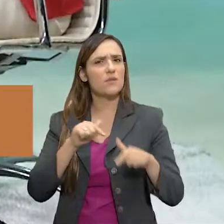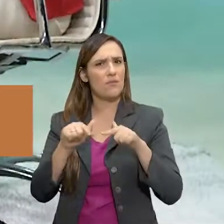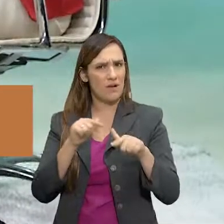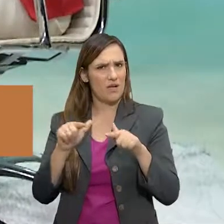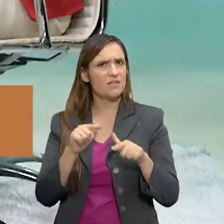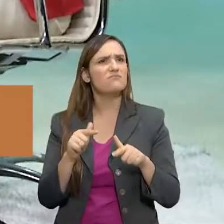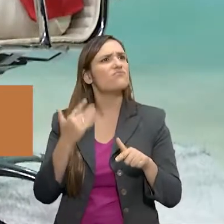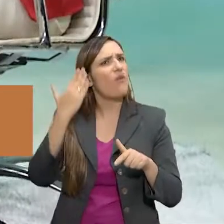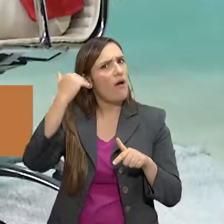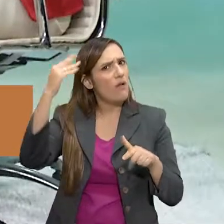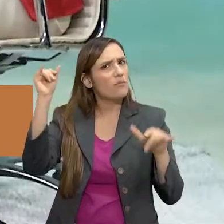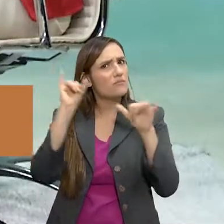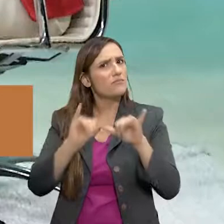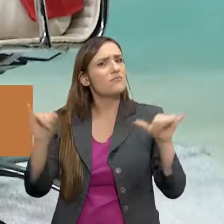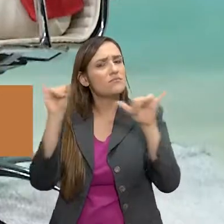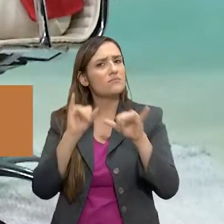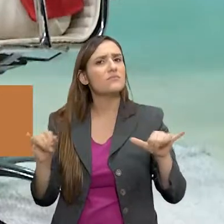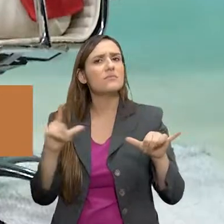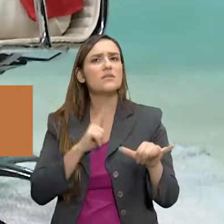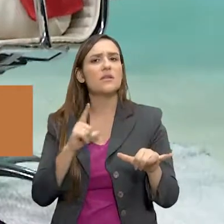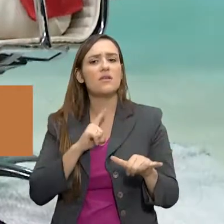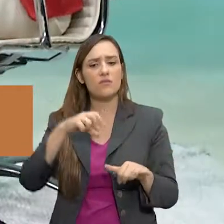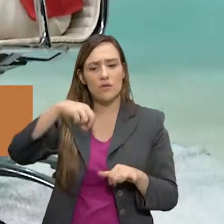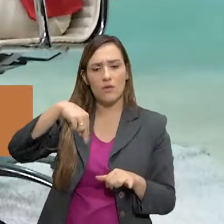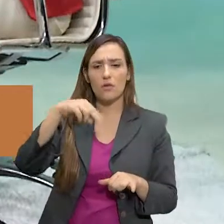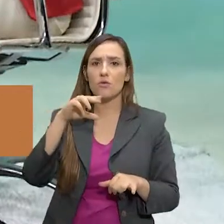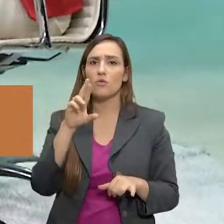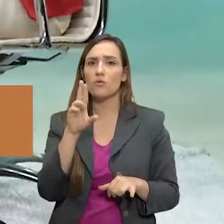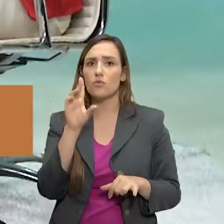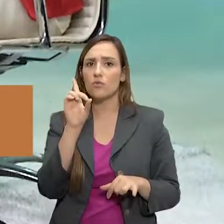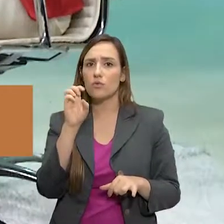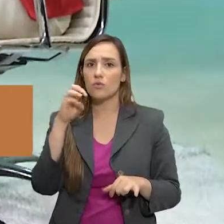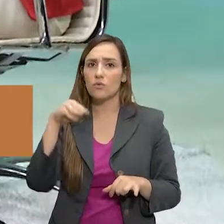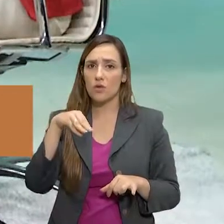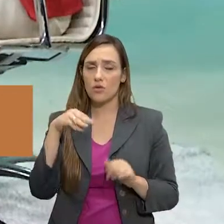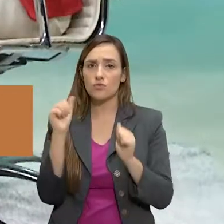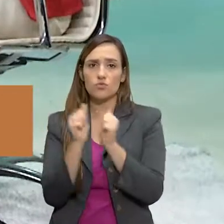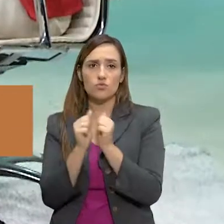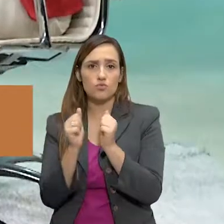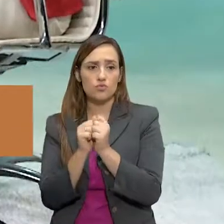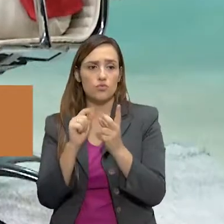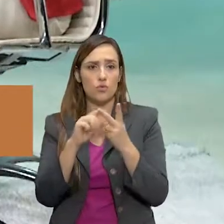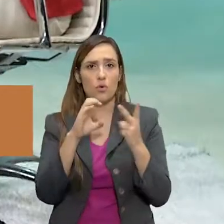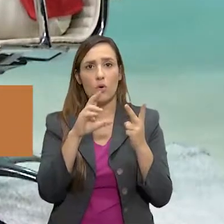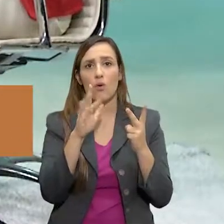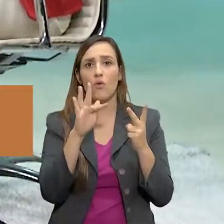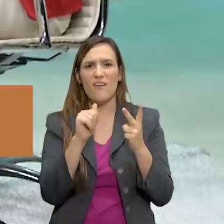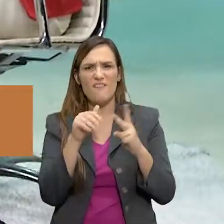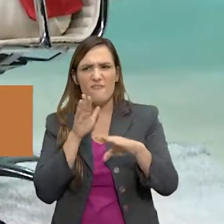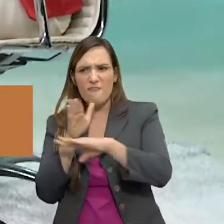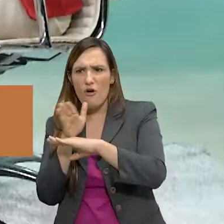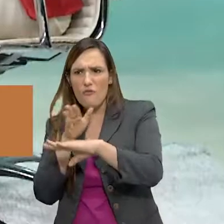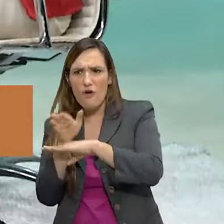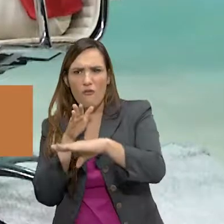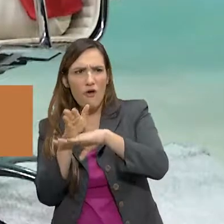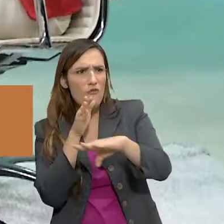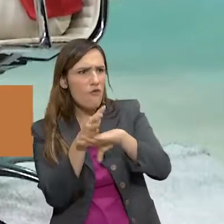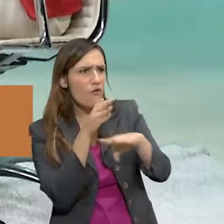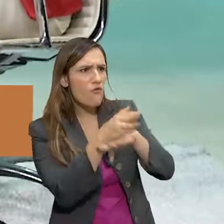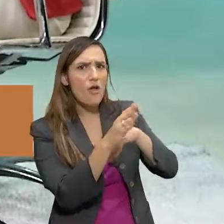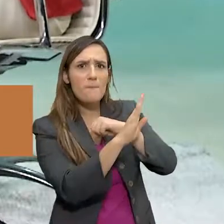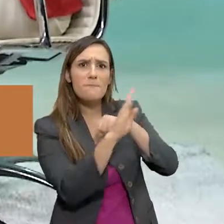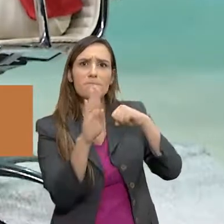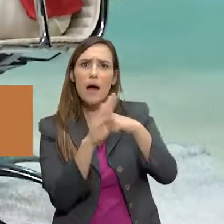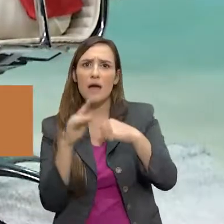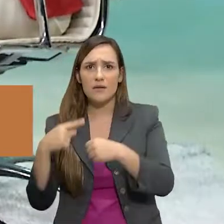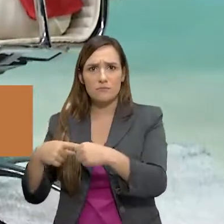uma ação bem divulgada, inclusive pela imprensa, foi a visita do Nudem, juntamente com a CUFA, em comunidades de Campo Grande.